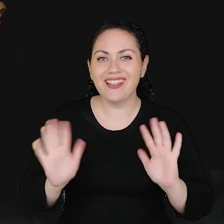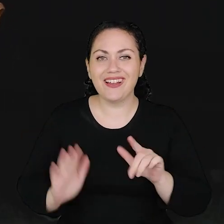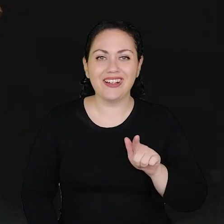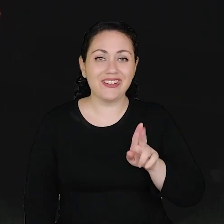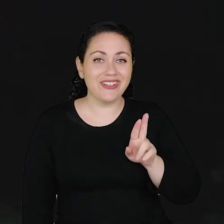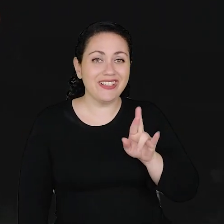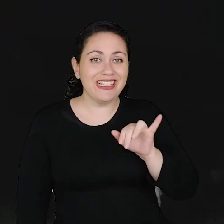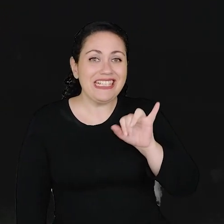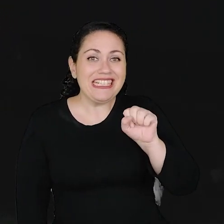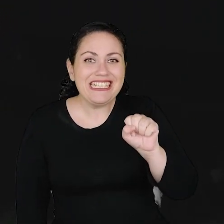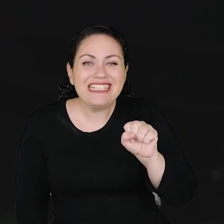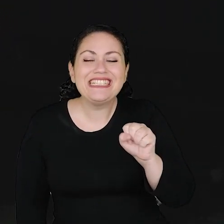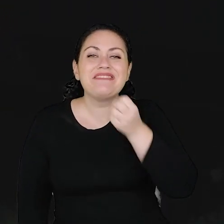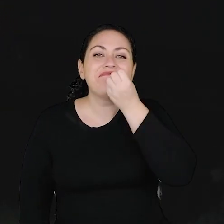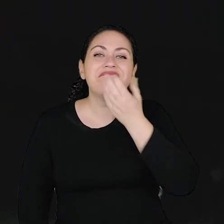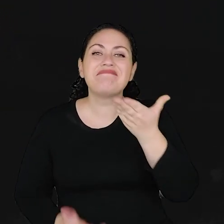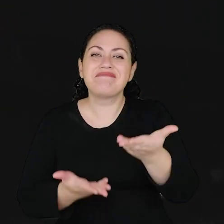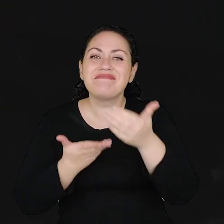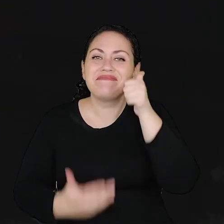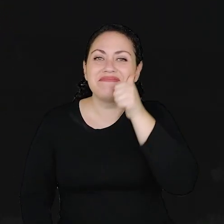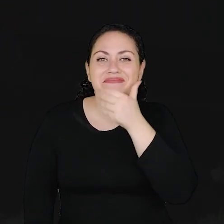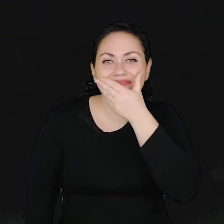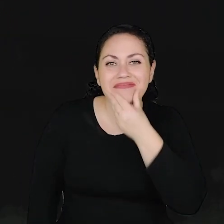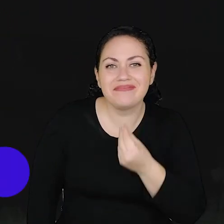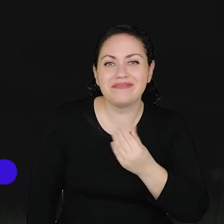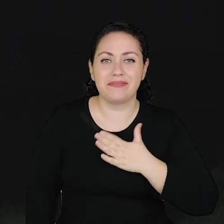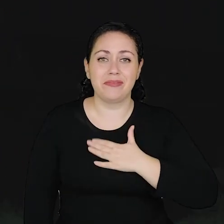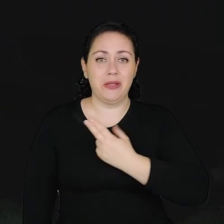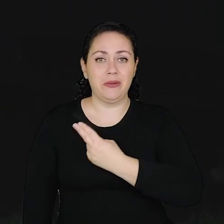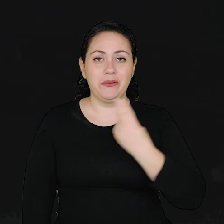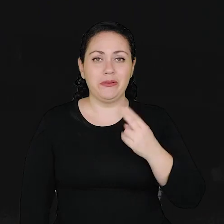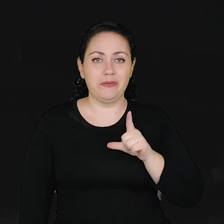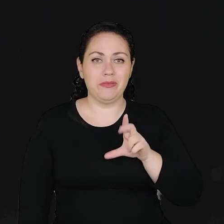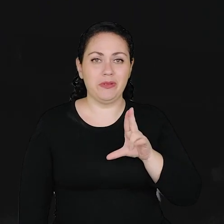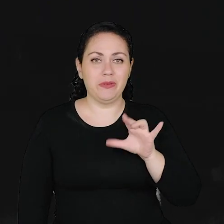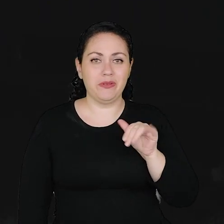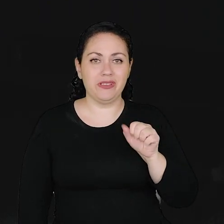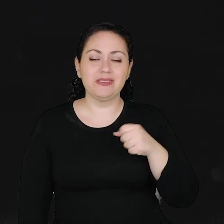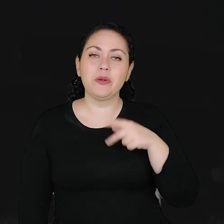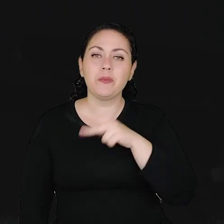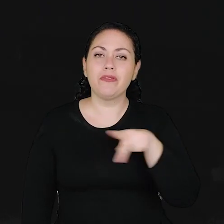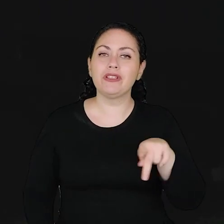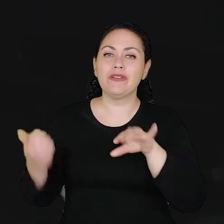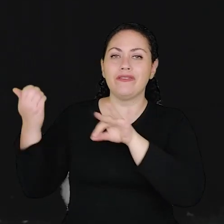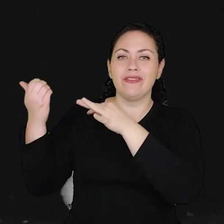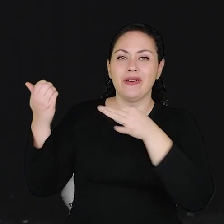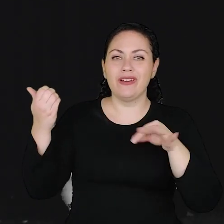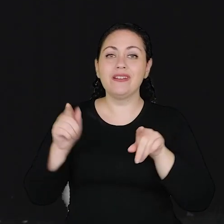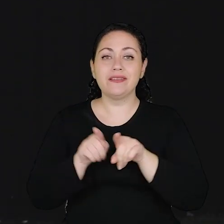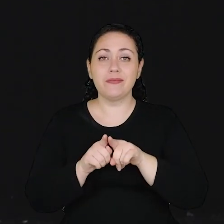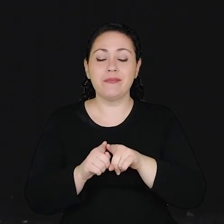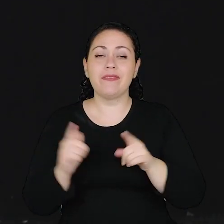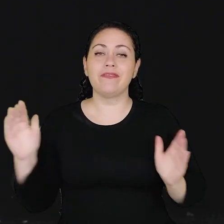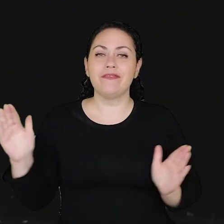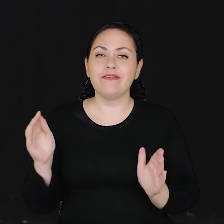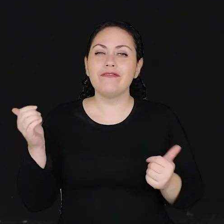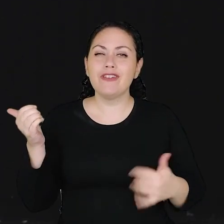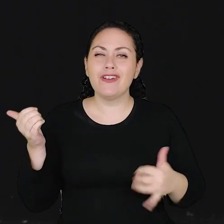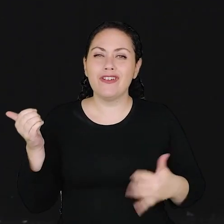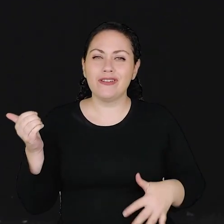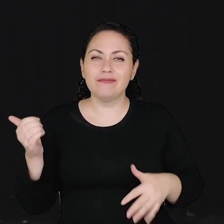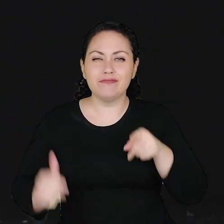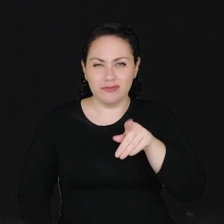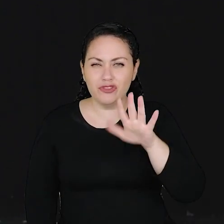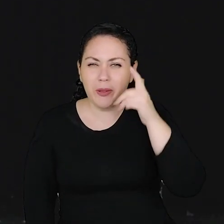Olá, gurizada, sejam bem-vindas, bem-vindos. Eu sou Lucas Bíscaro, professor de violino e viola. Vocês já se perguntaram